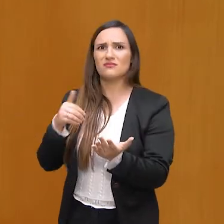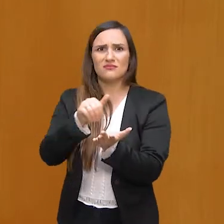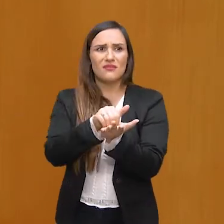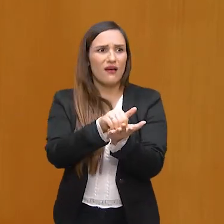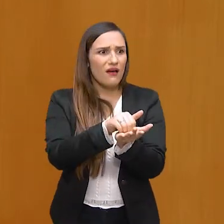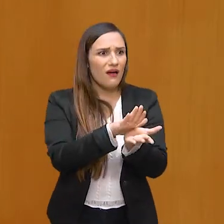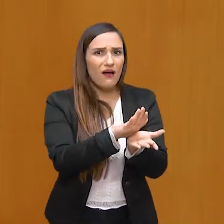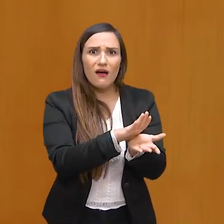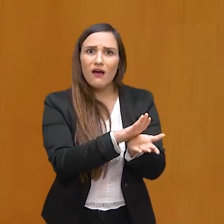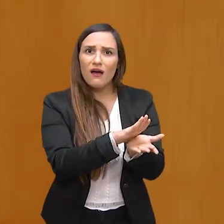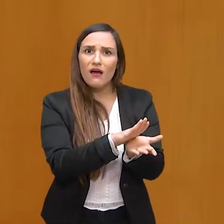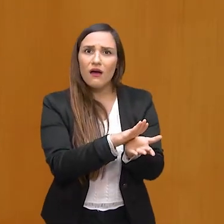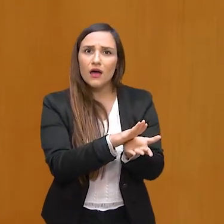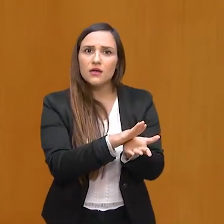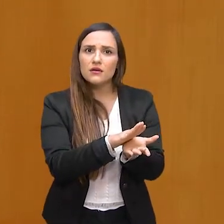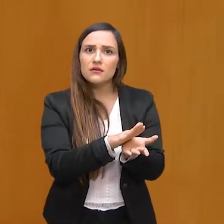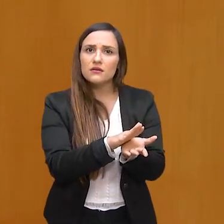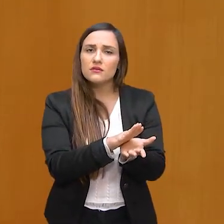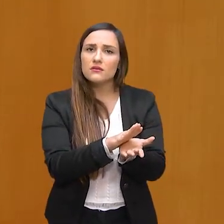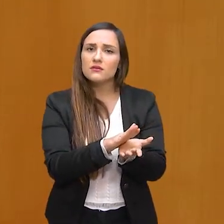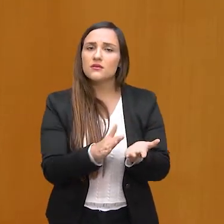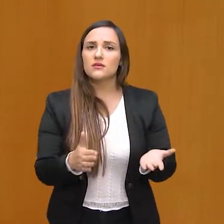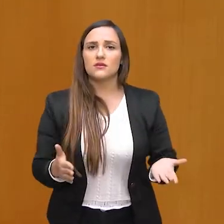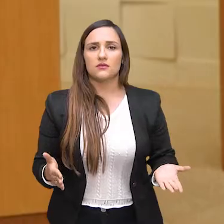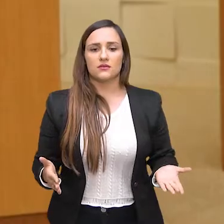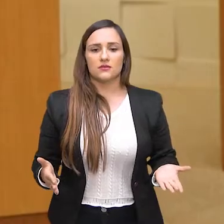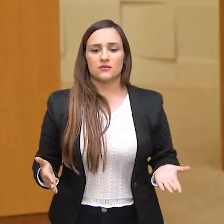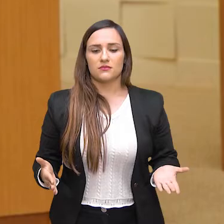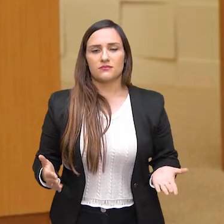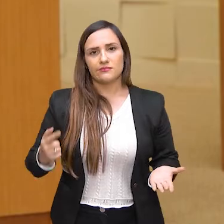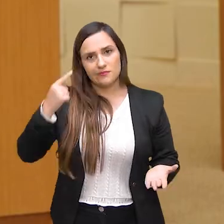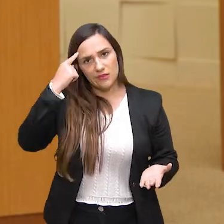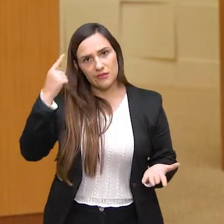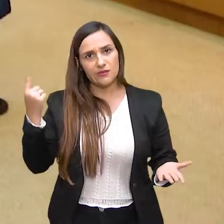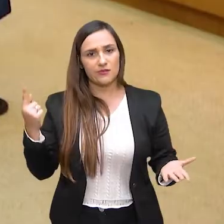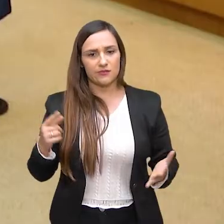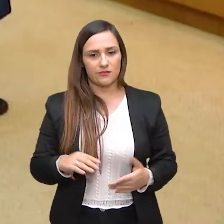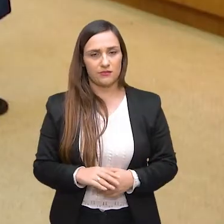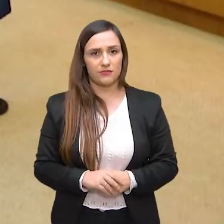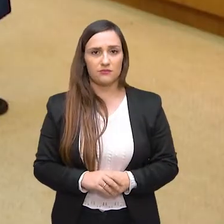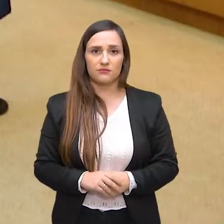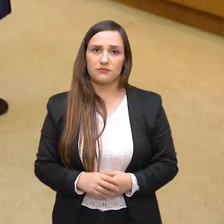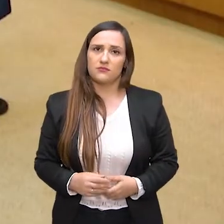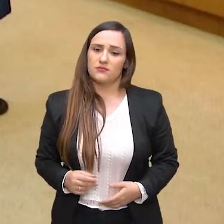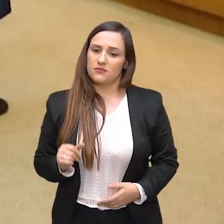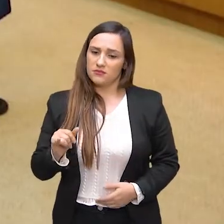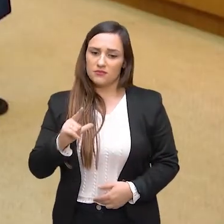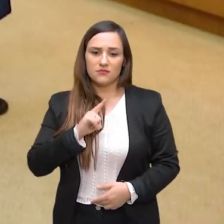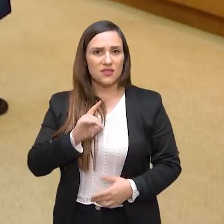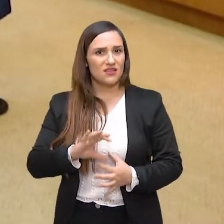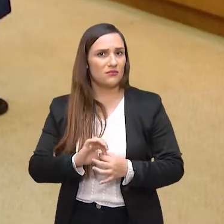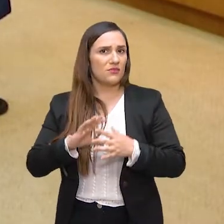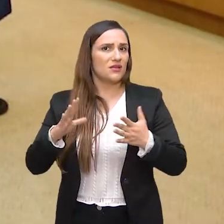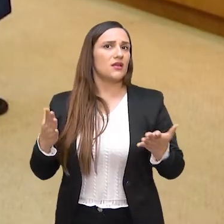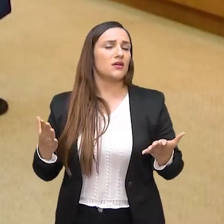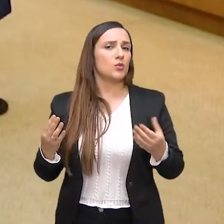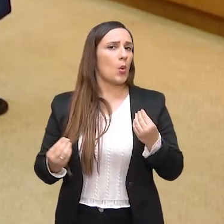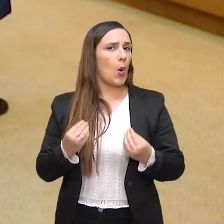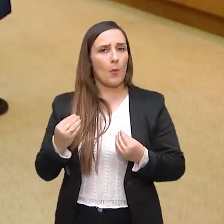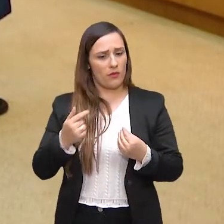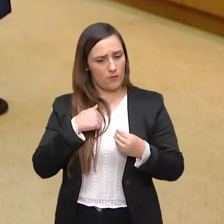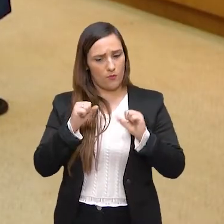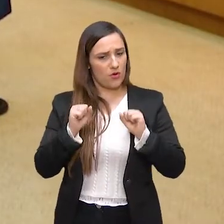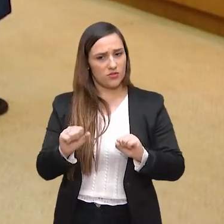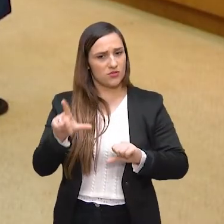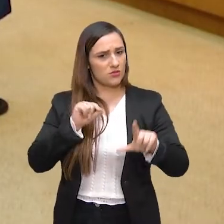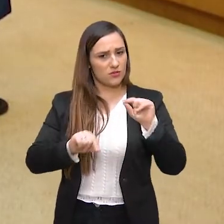causa fosse significativa, mas para aqueles que talvez pensem que há uma liberdade, o certo seria que